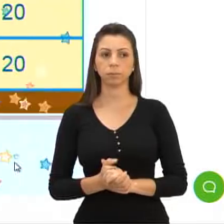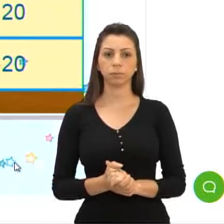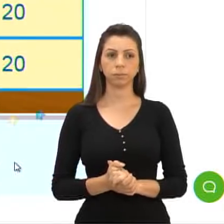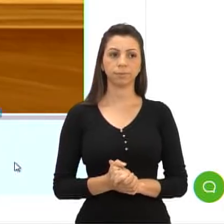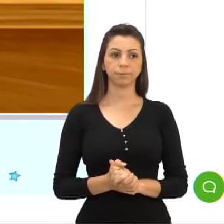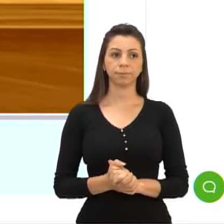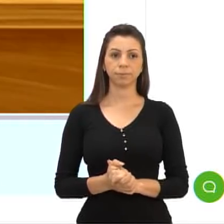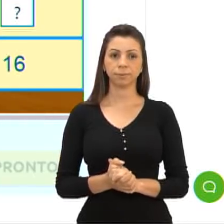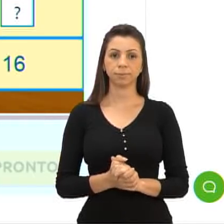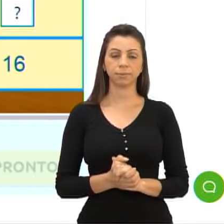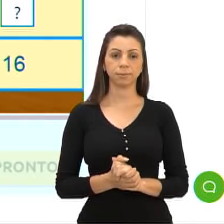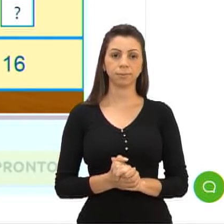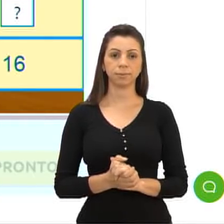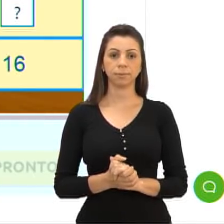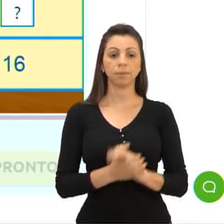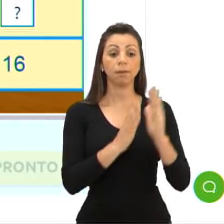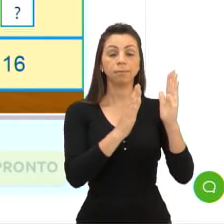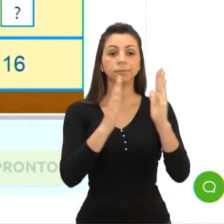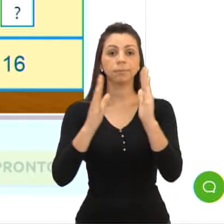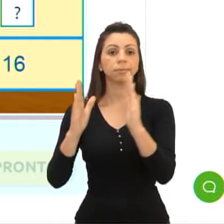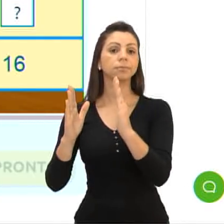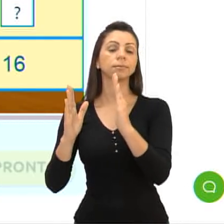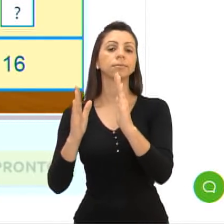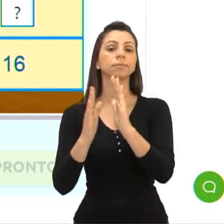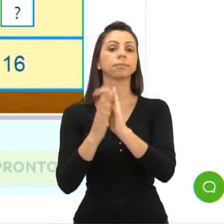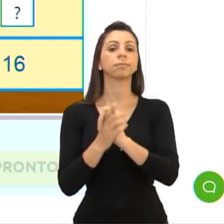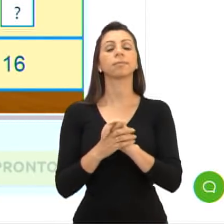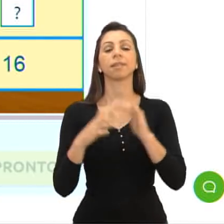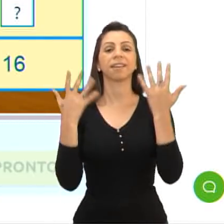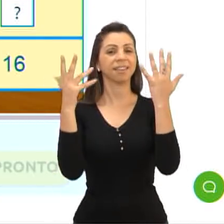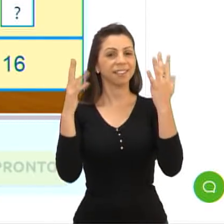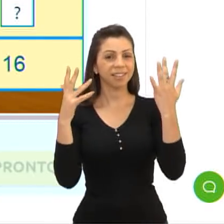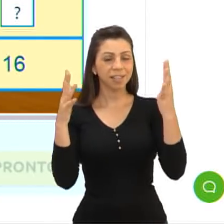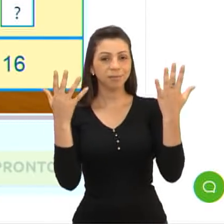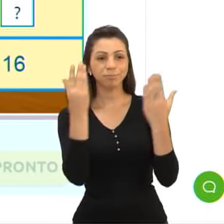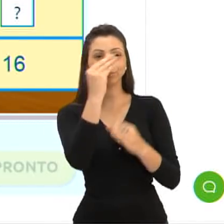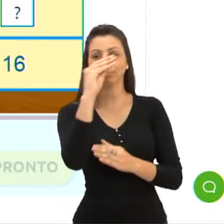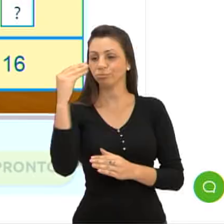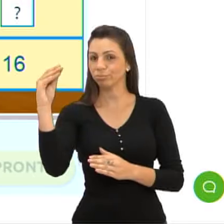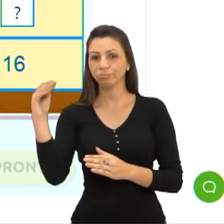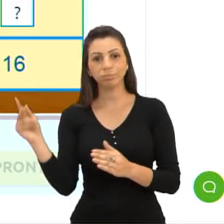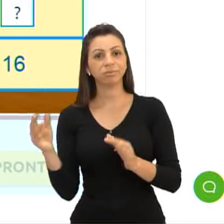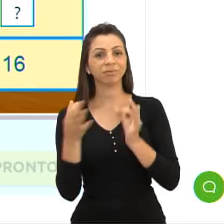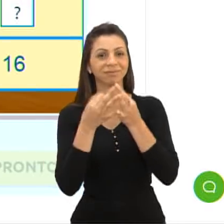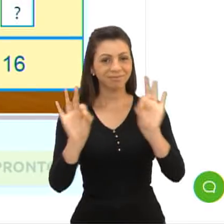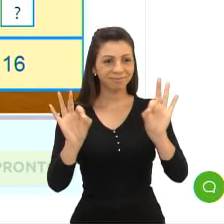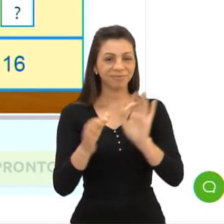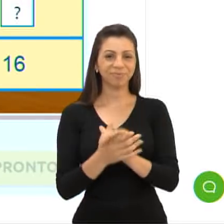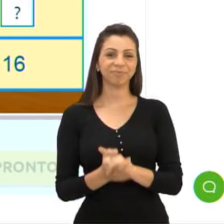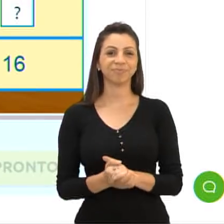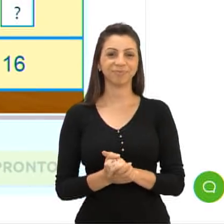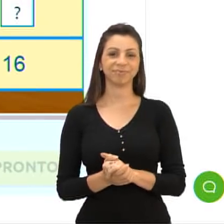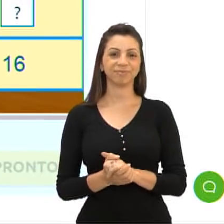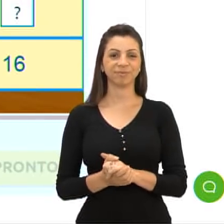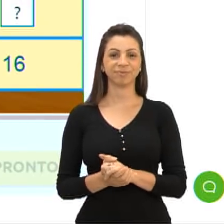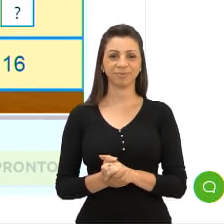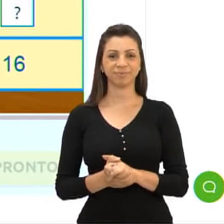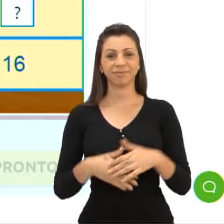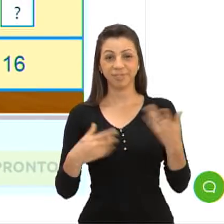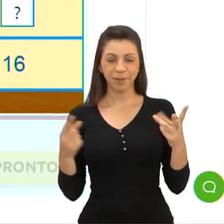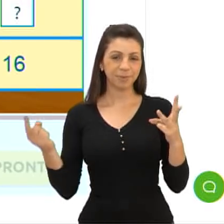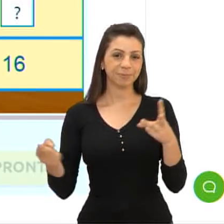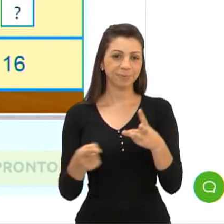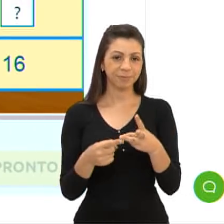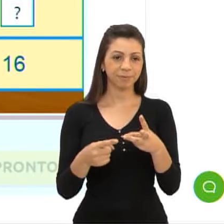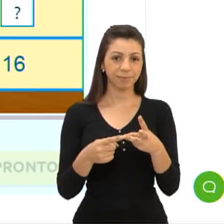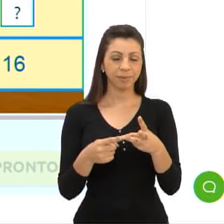Então, as etapas ali que havia solicitado foi preenchido corretamente. Essa terceira etapa do jogo,